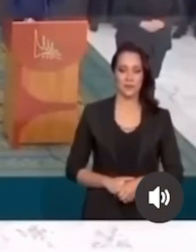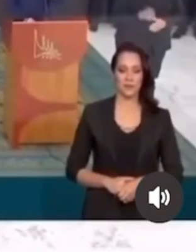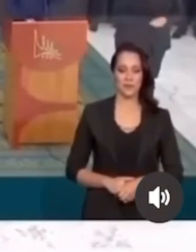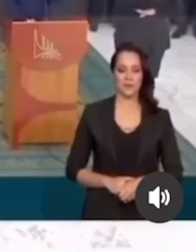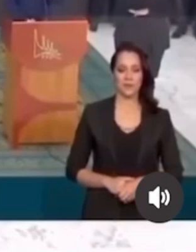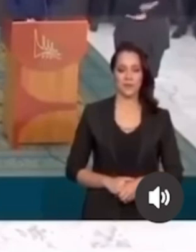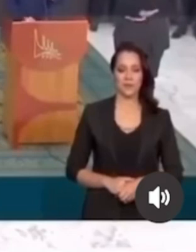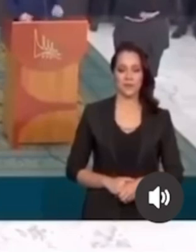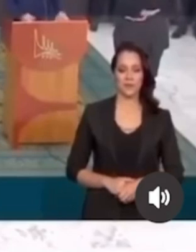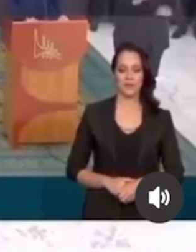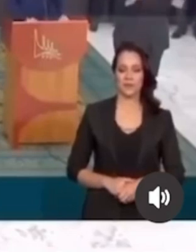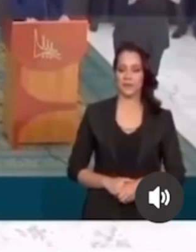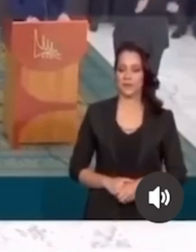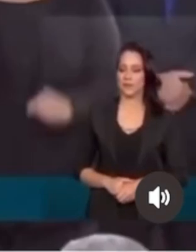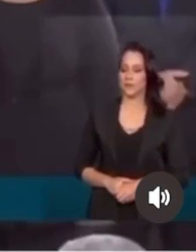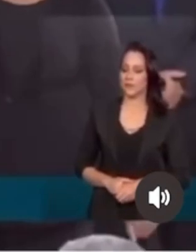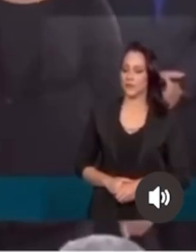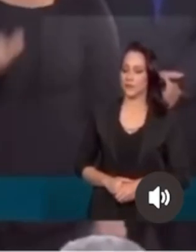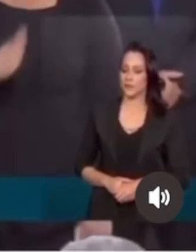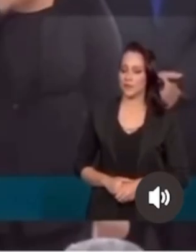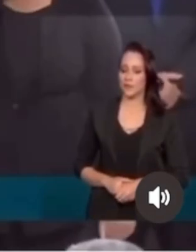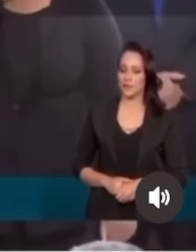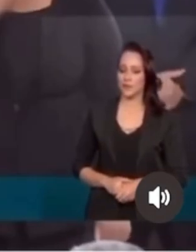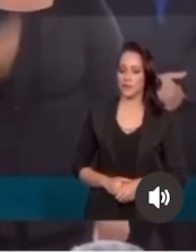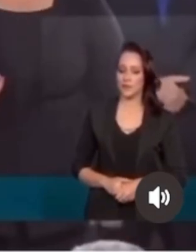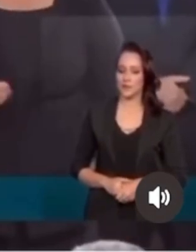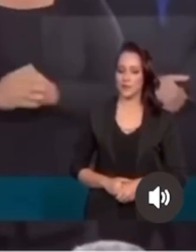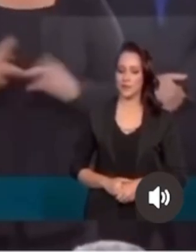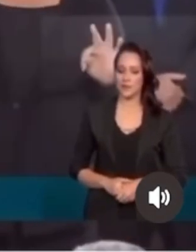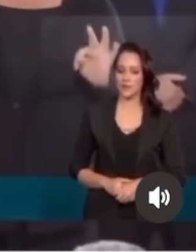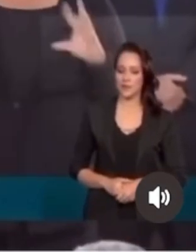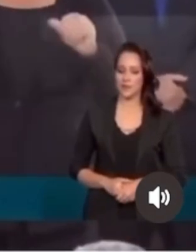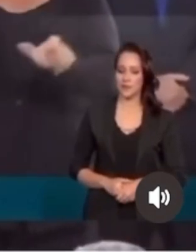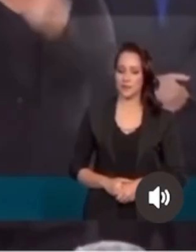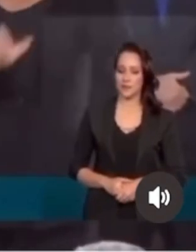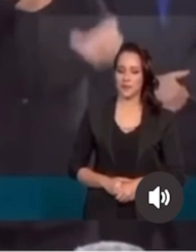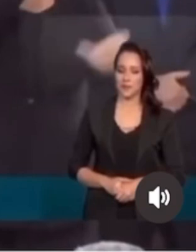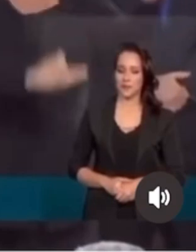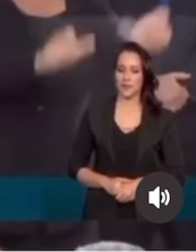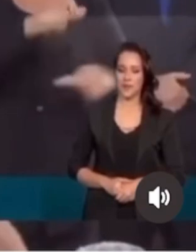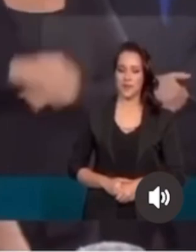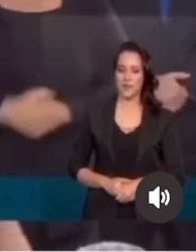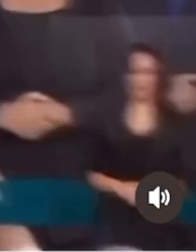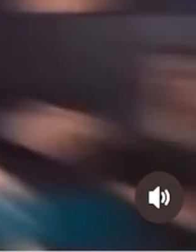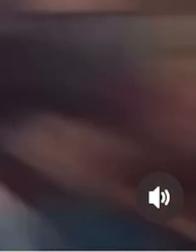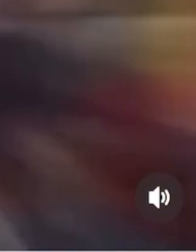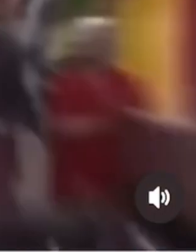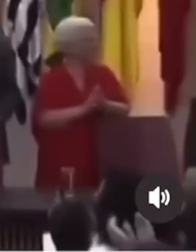Boa tarde a todas, a todos e a todes.